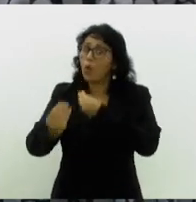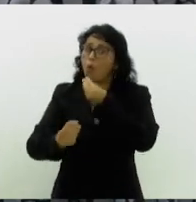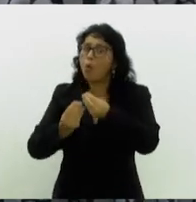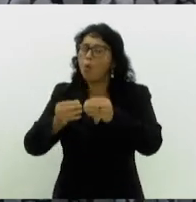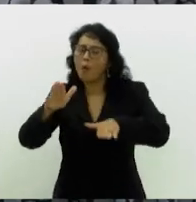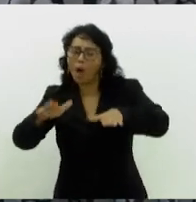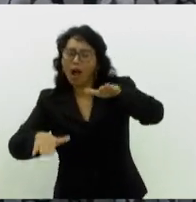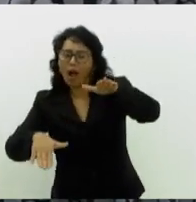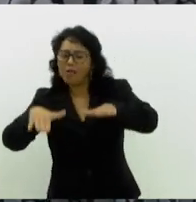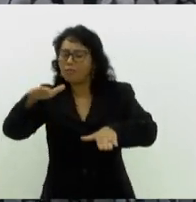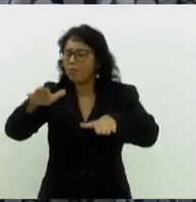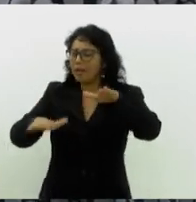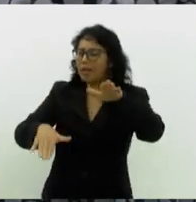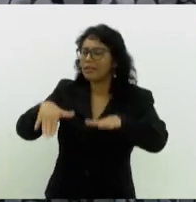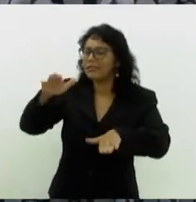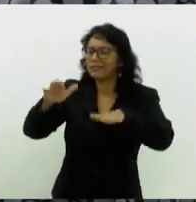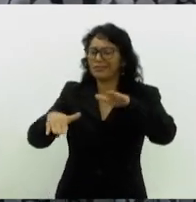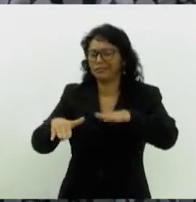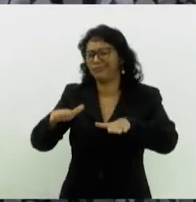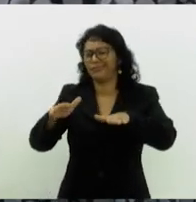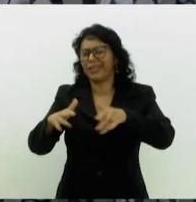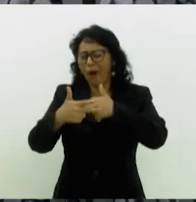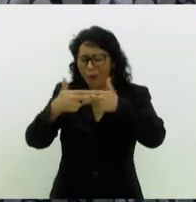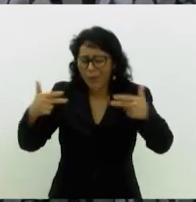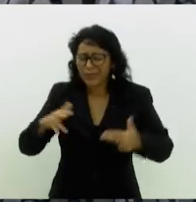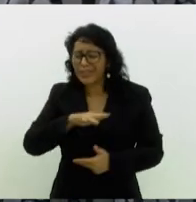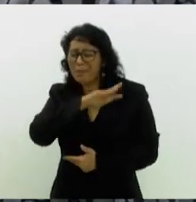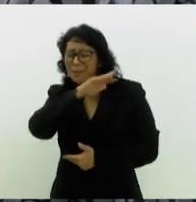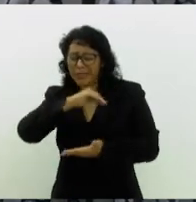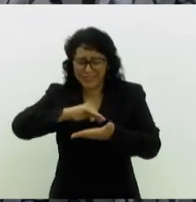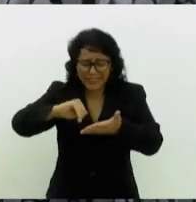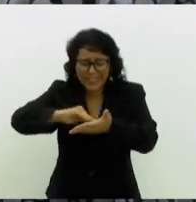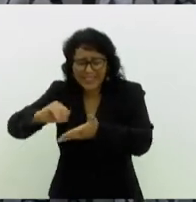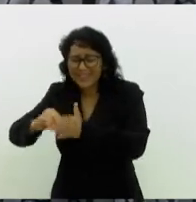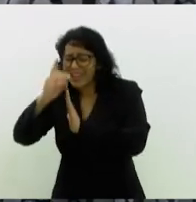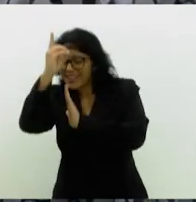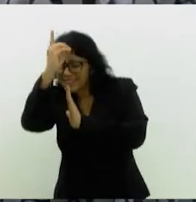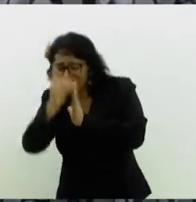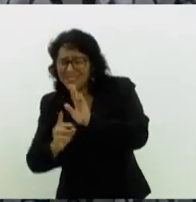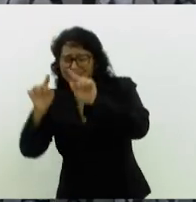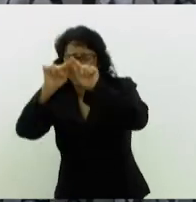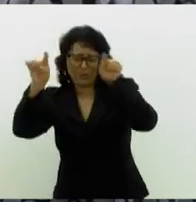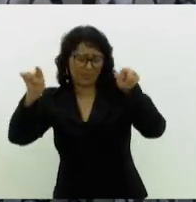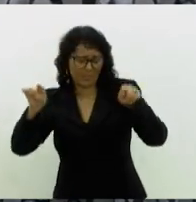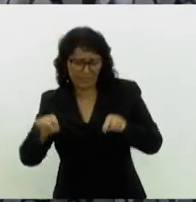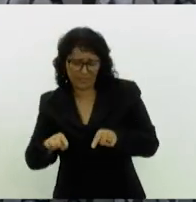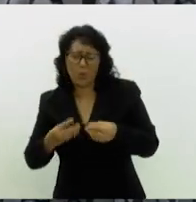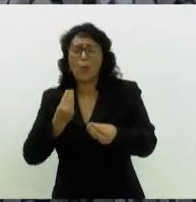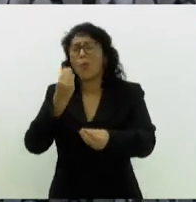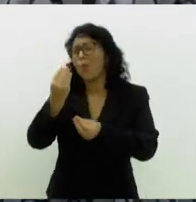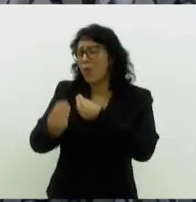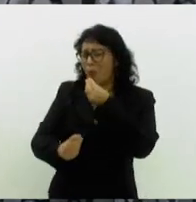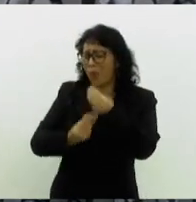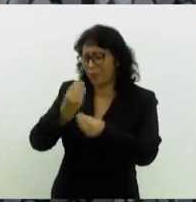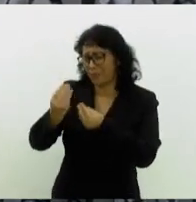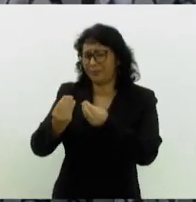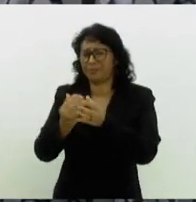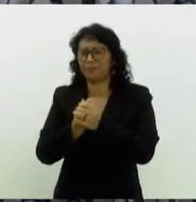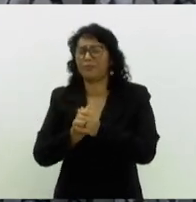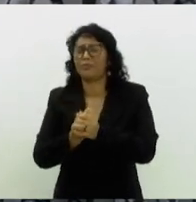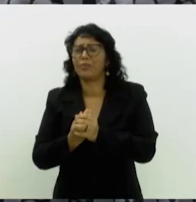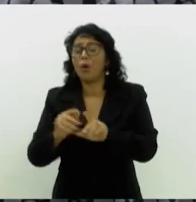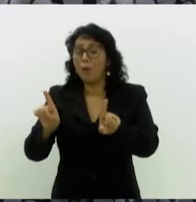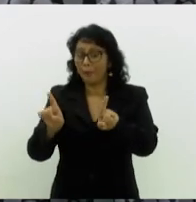de maldades ia garantir um processo de recomposição das perdas porque àquela altura os